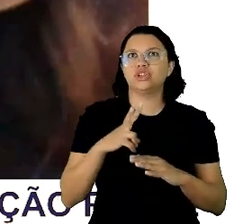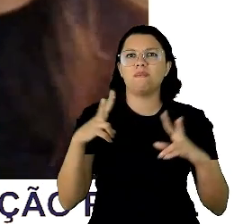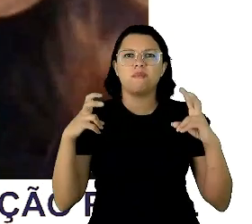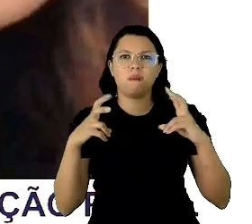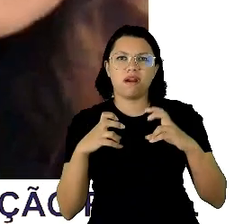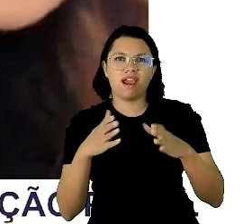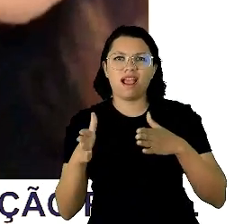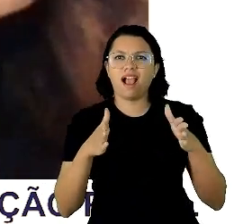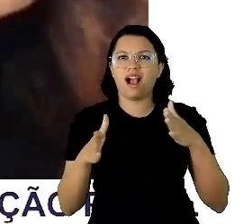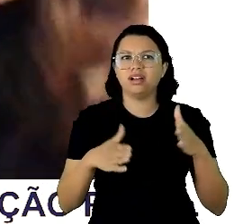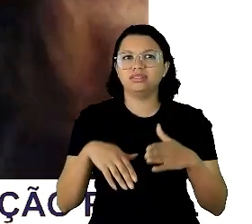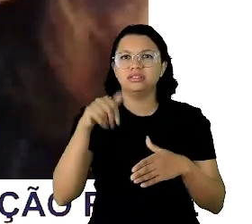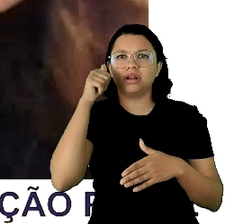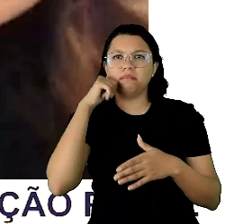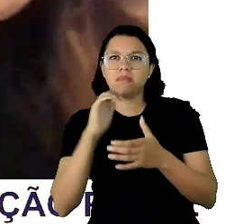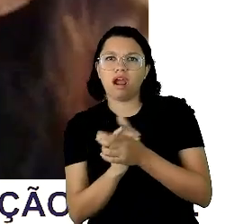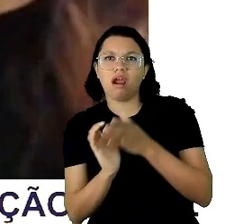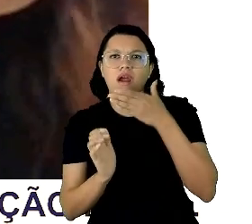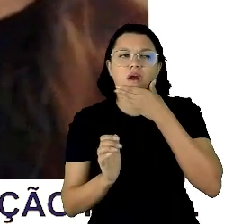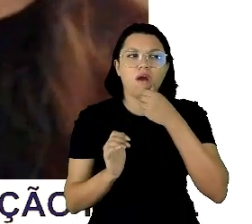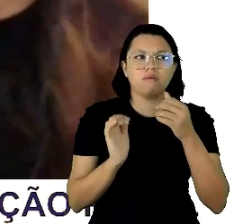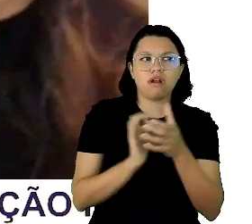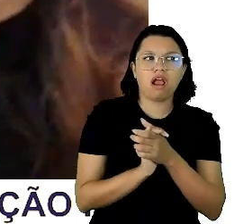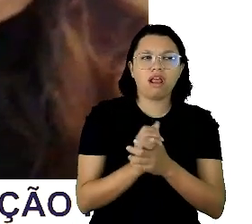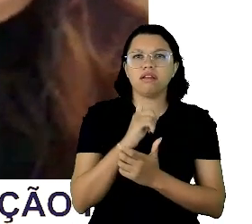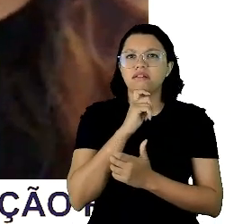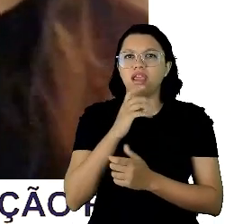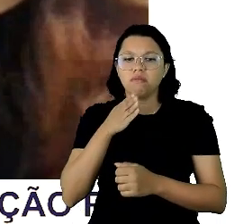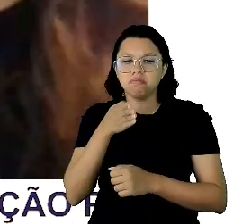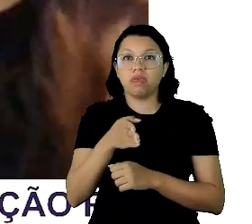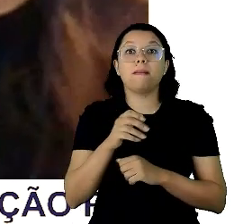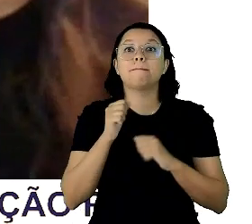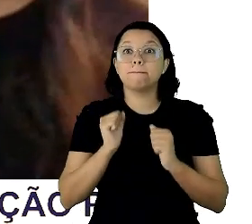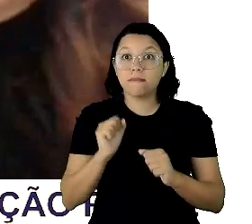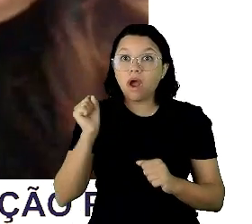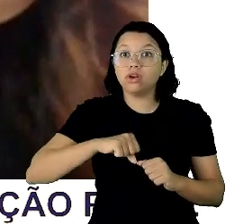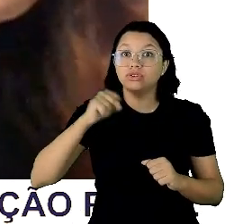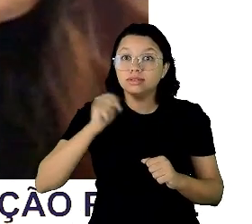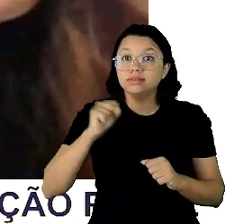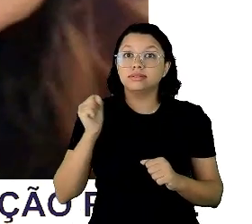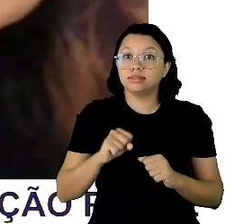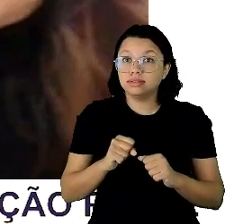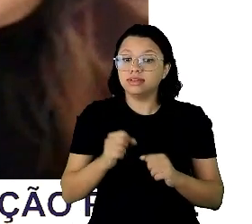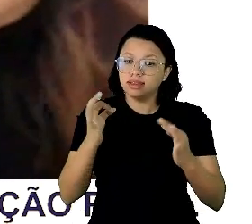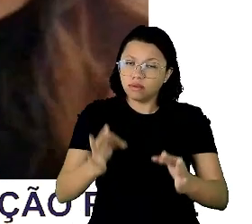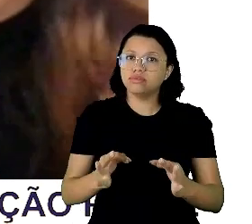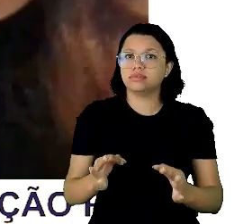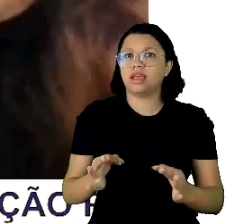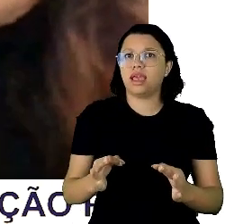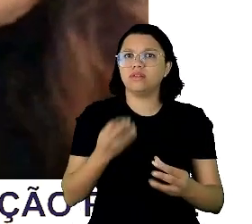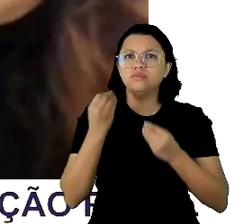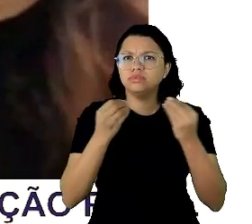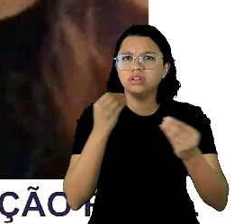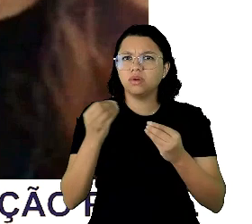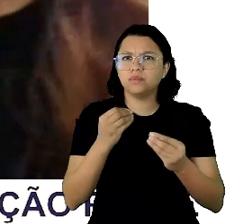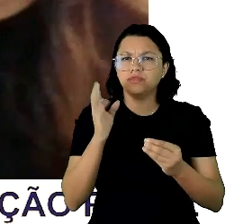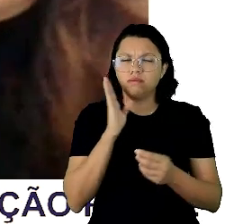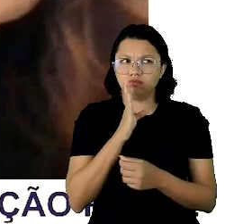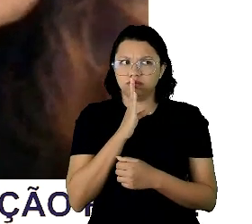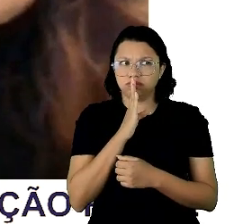colher, vai meter a polícia, sabe? É isso que é o certo. Não tem cabimento todo mundo ficar quieto